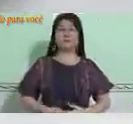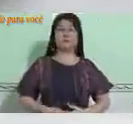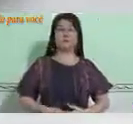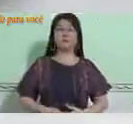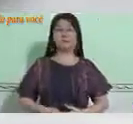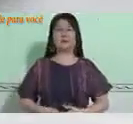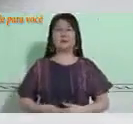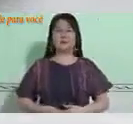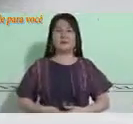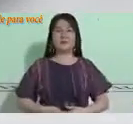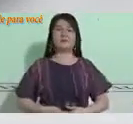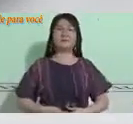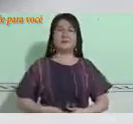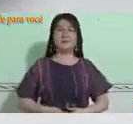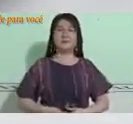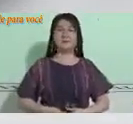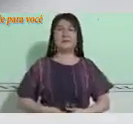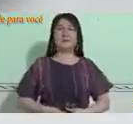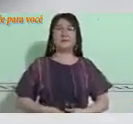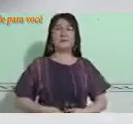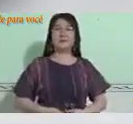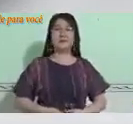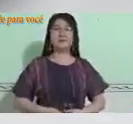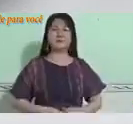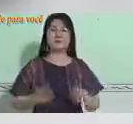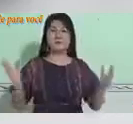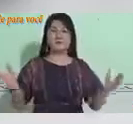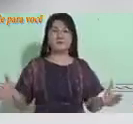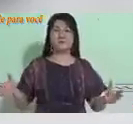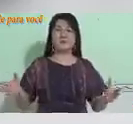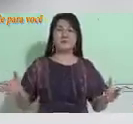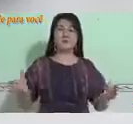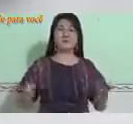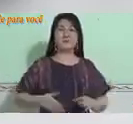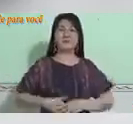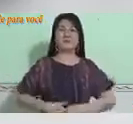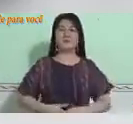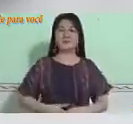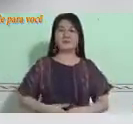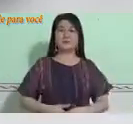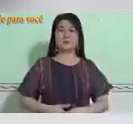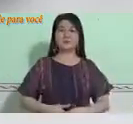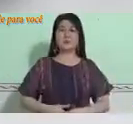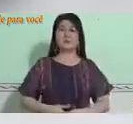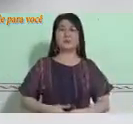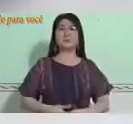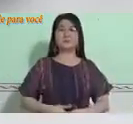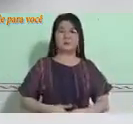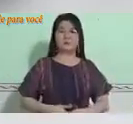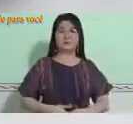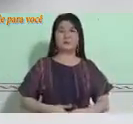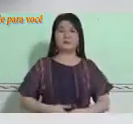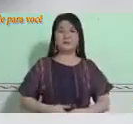Quando o bebê apresenta estes sintomas, os pais podem encostar o ouvido no peito ou nas costas do bebê para verificar se houve algum